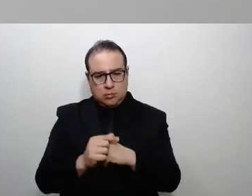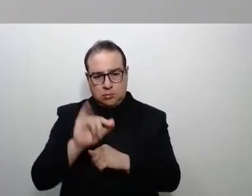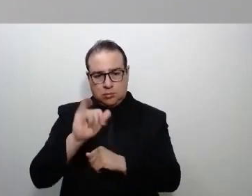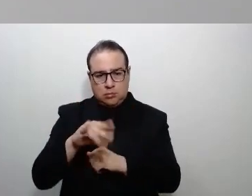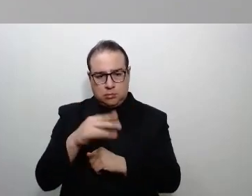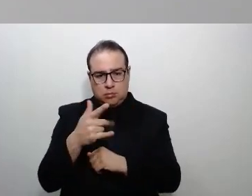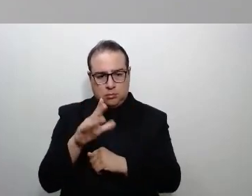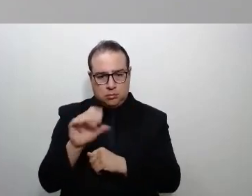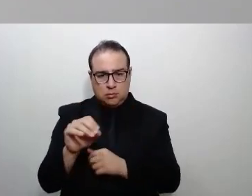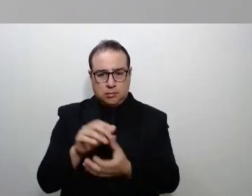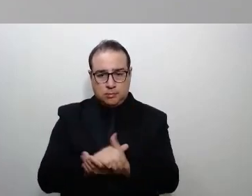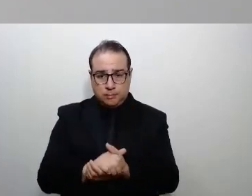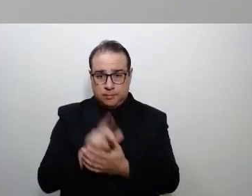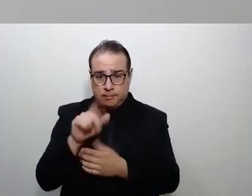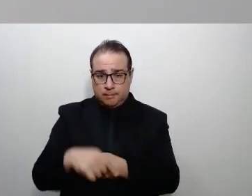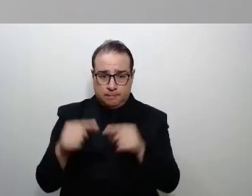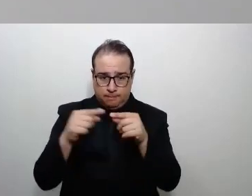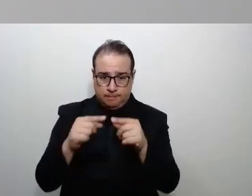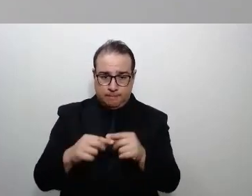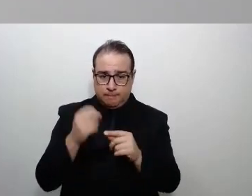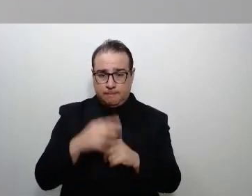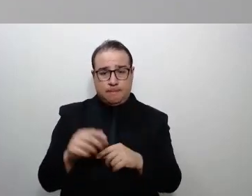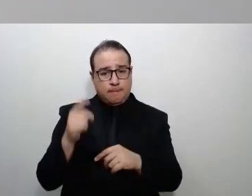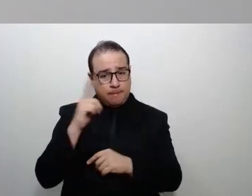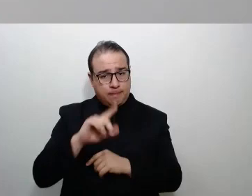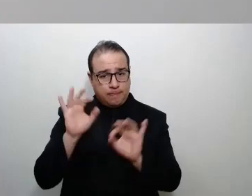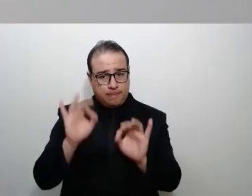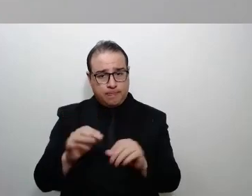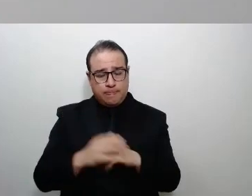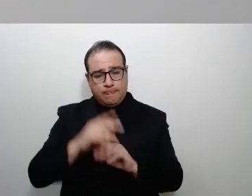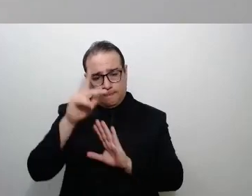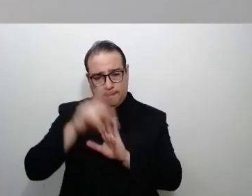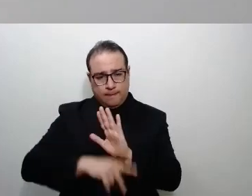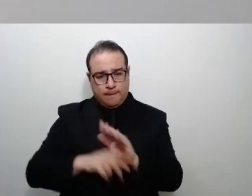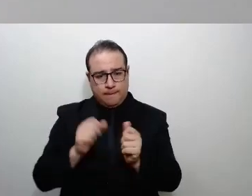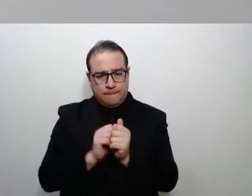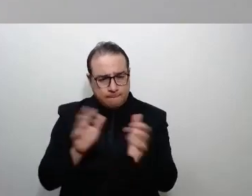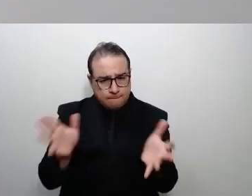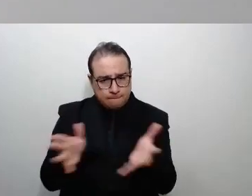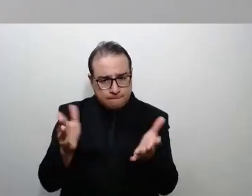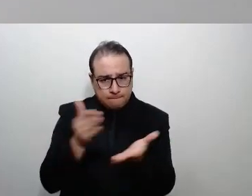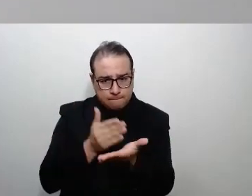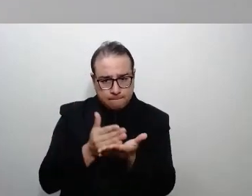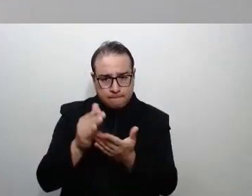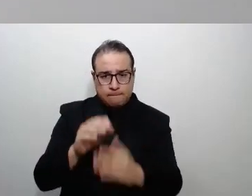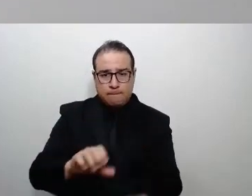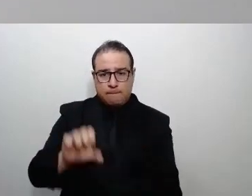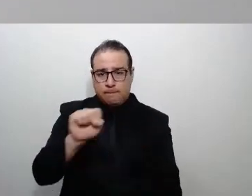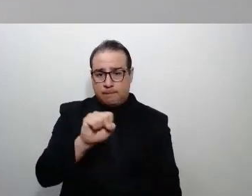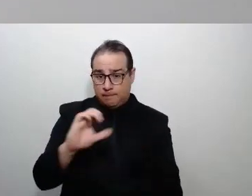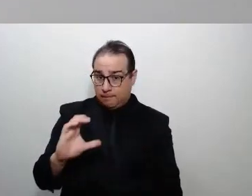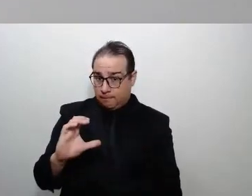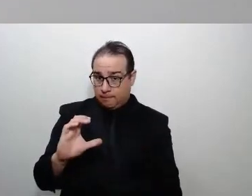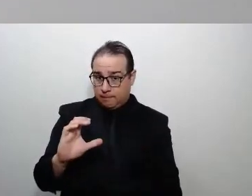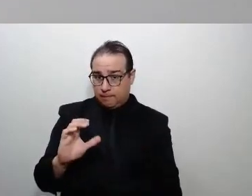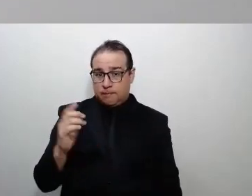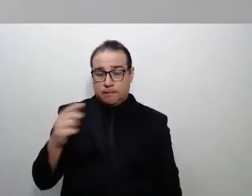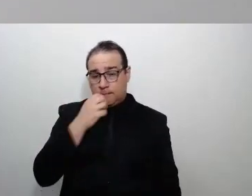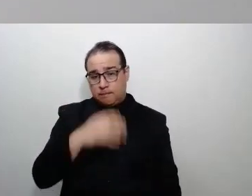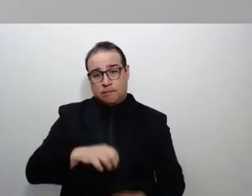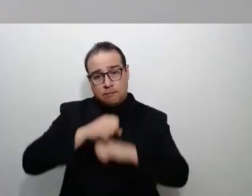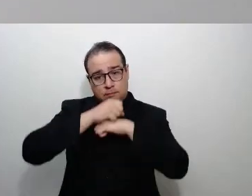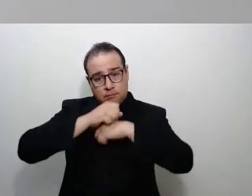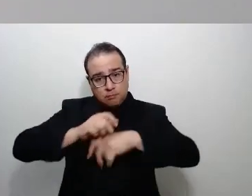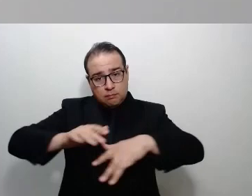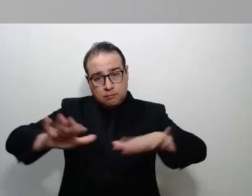e isso é um ponto muito positivo esse projeto já começou no Santa Catarina tá sendo espalhado aí